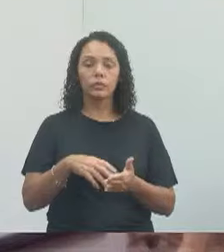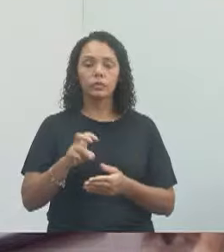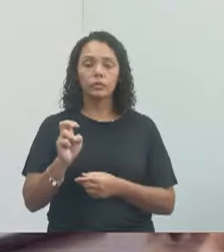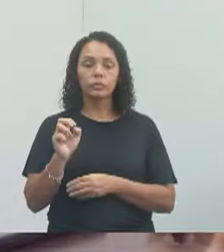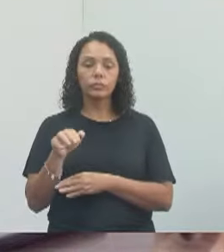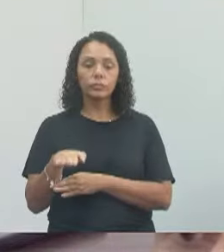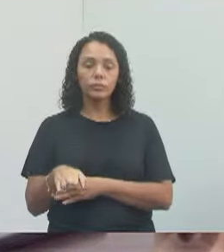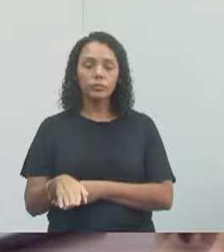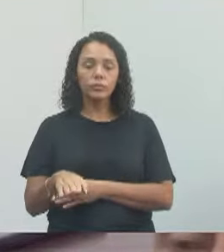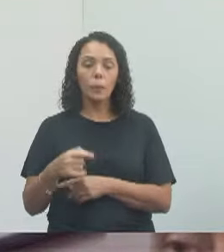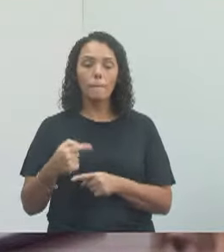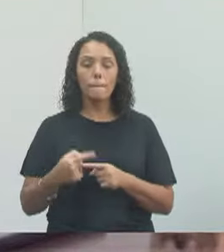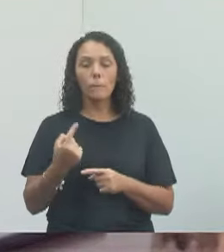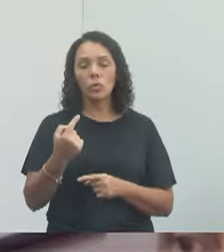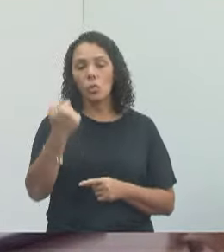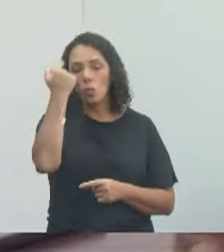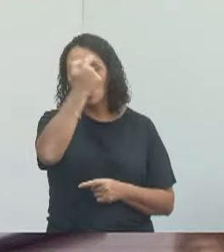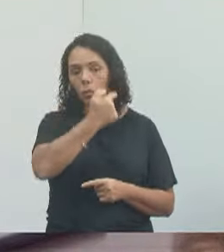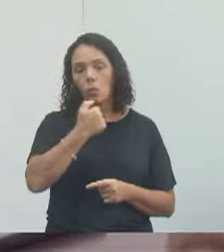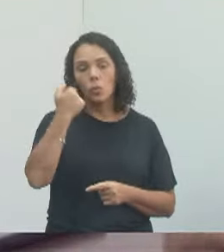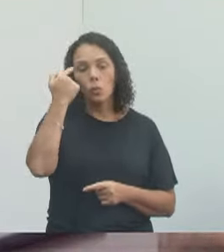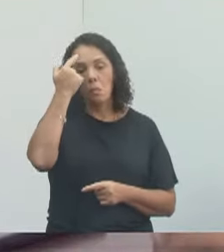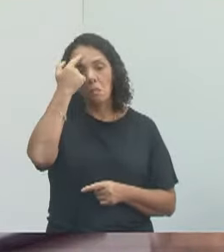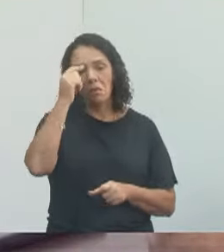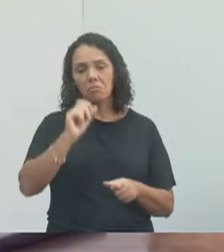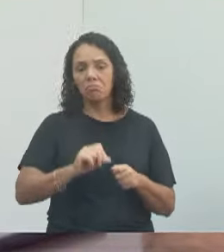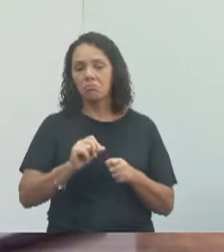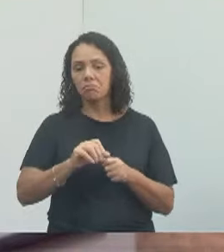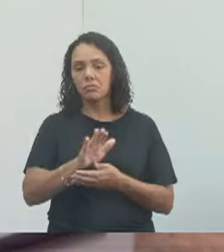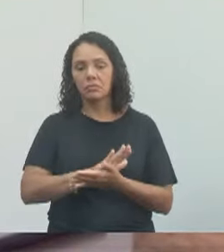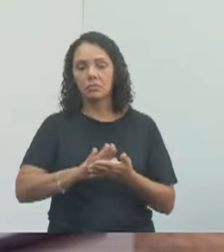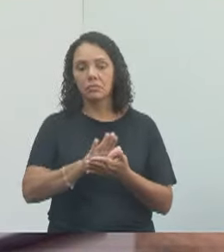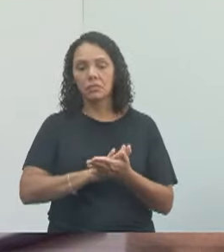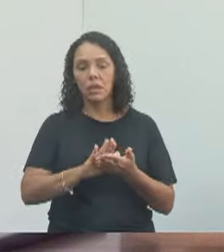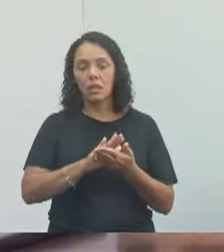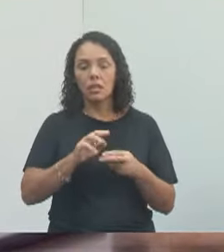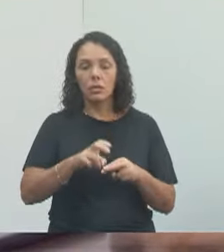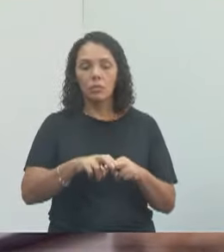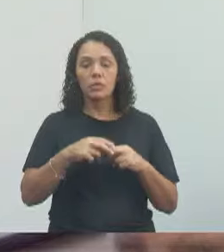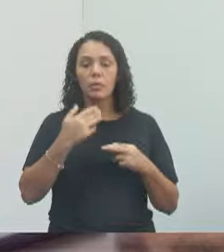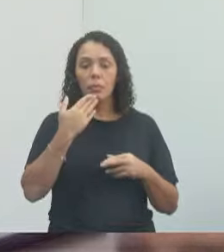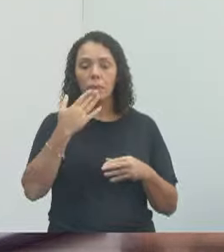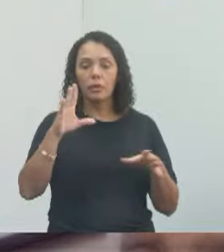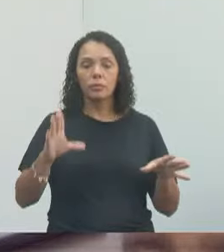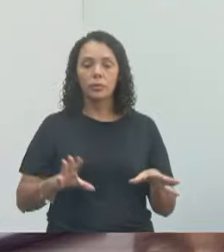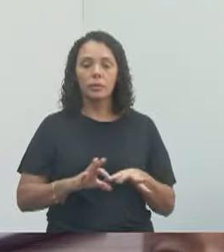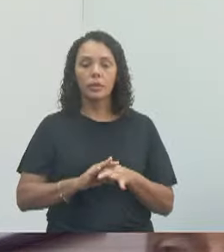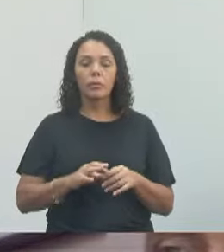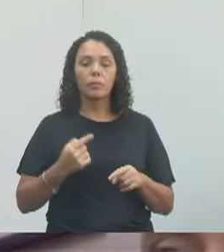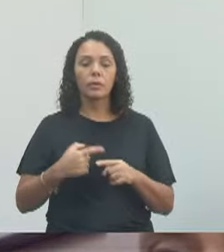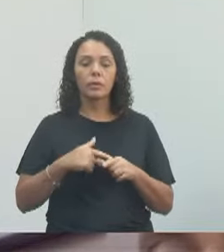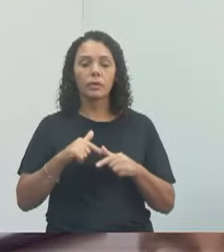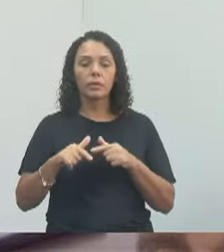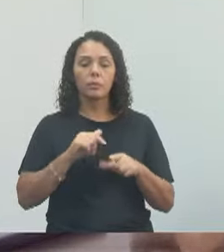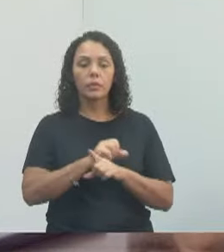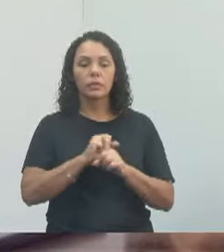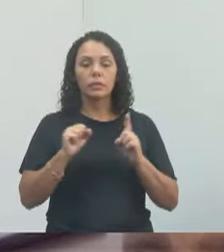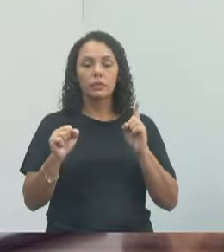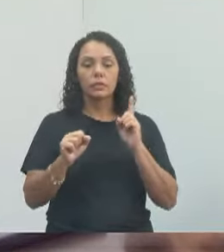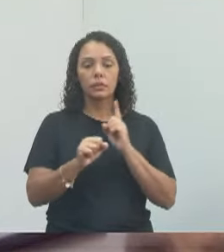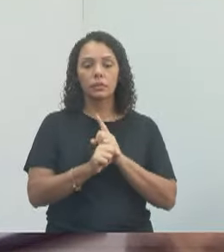uma hora vaga sem fazer nada então eles querem que unifique até porque os serviços sociais não